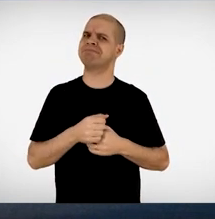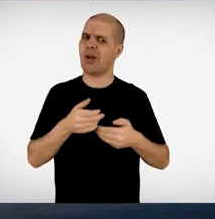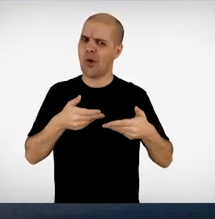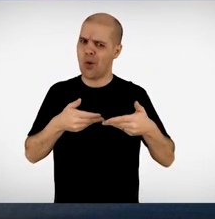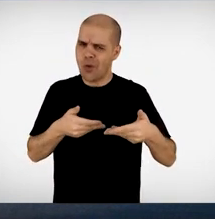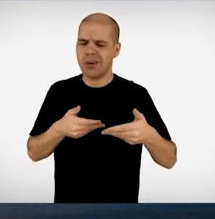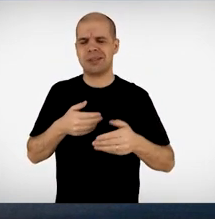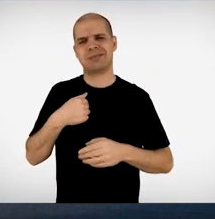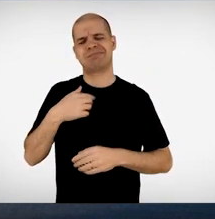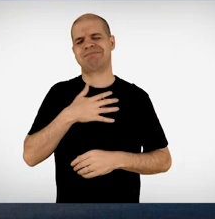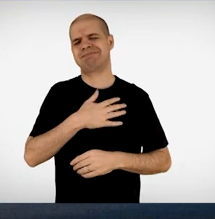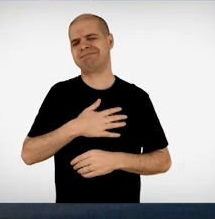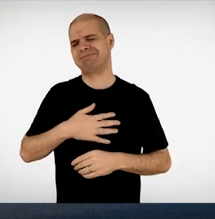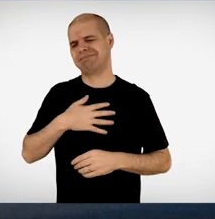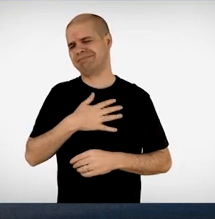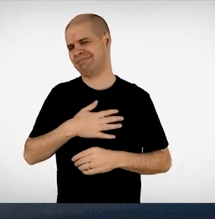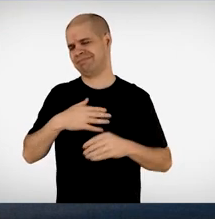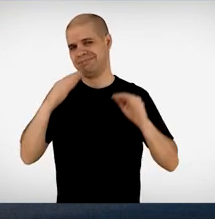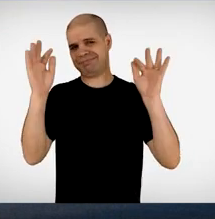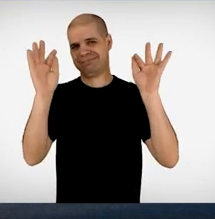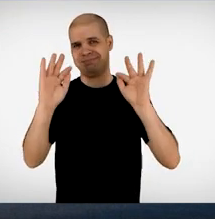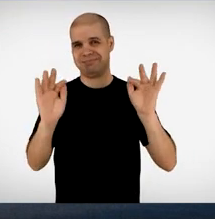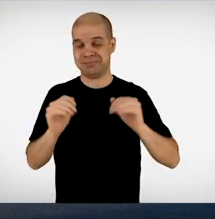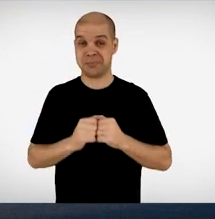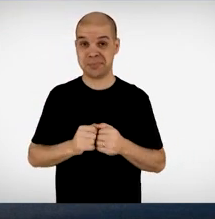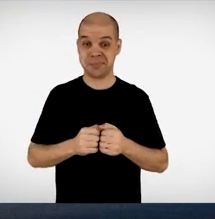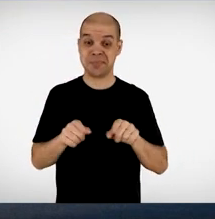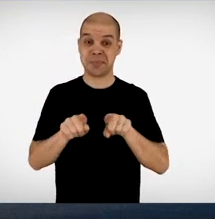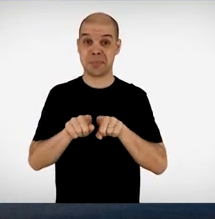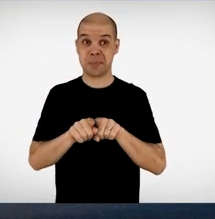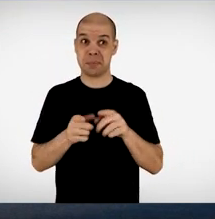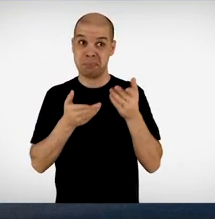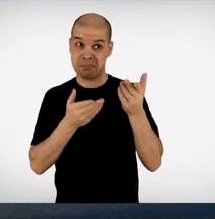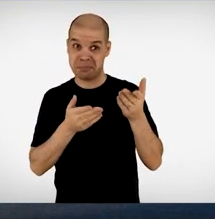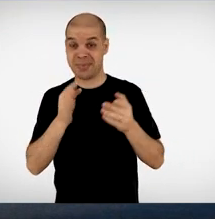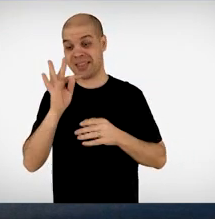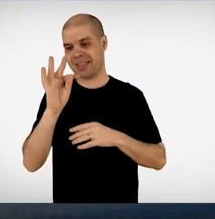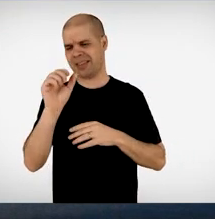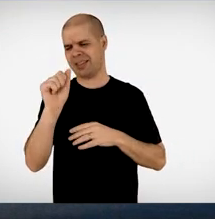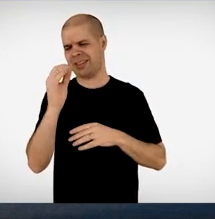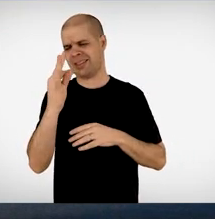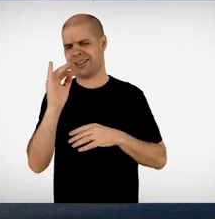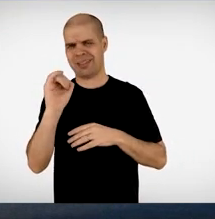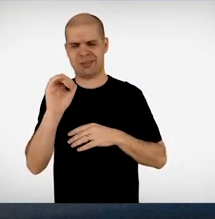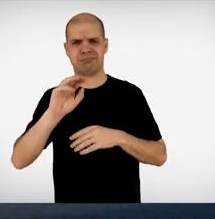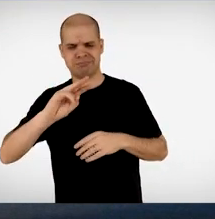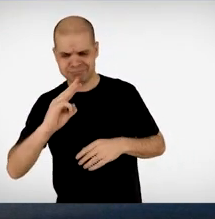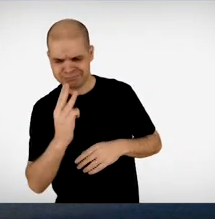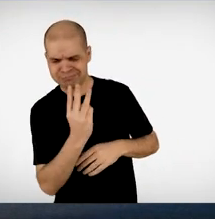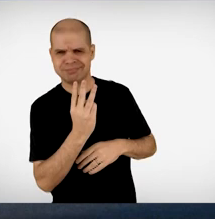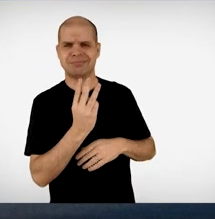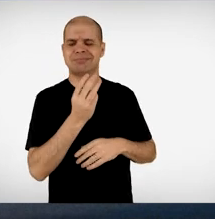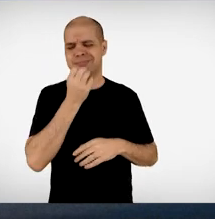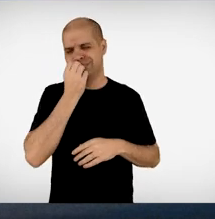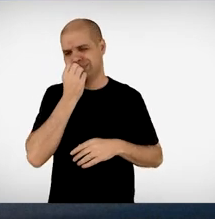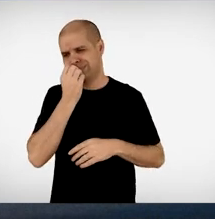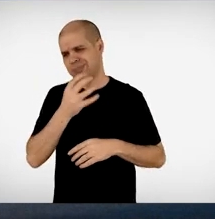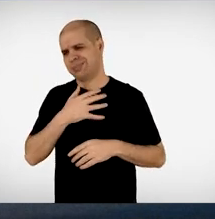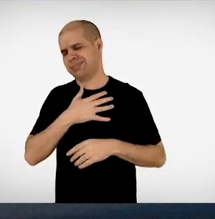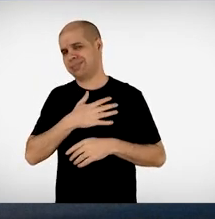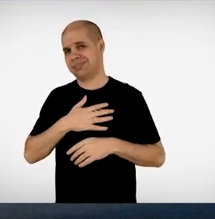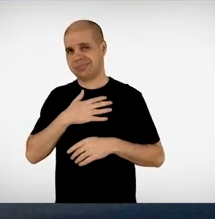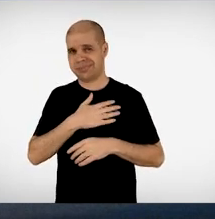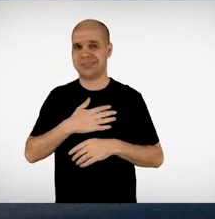aqui hoje. Eu acho que, entre eu, a Tati e a Luciana, acho que a gente tem um interesse em comum